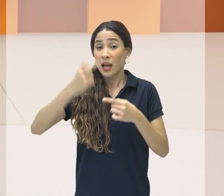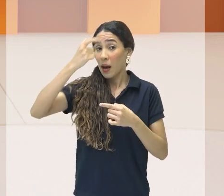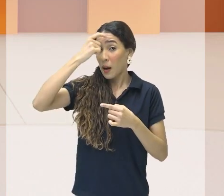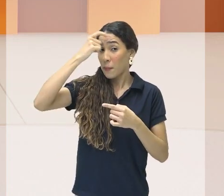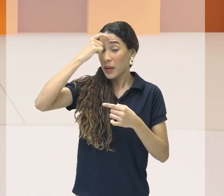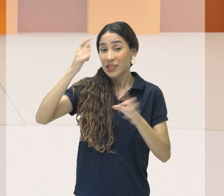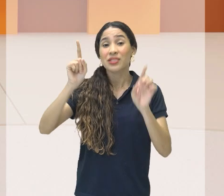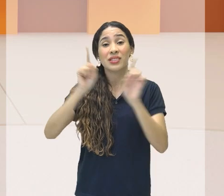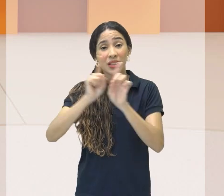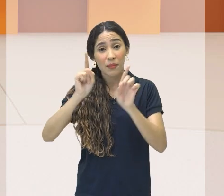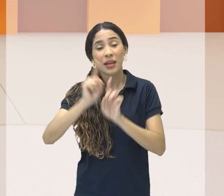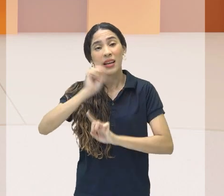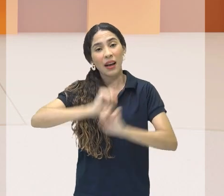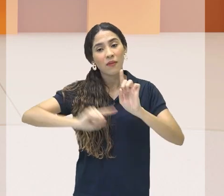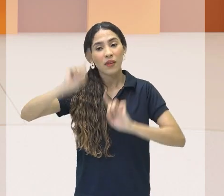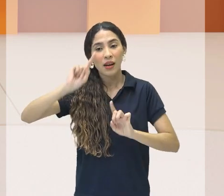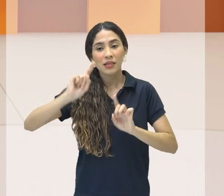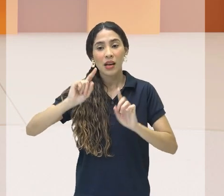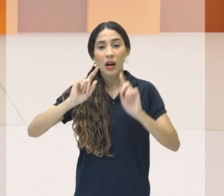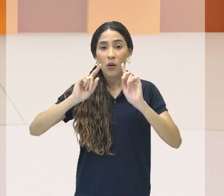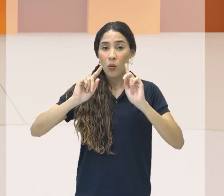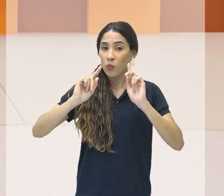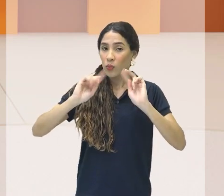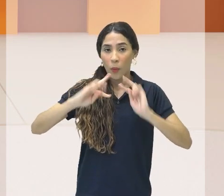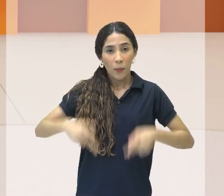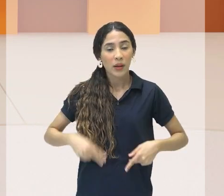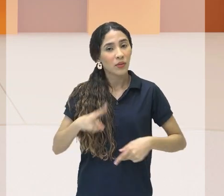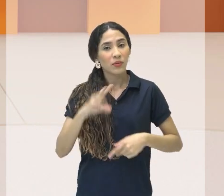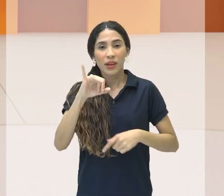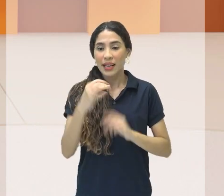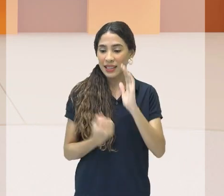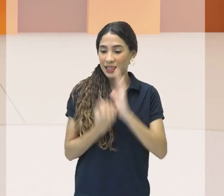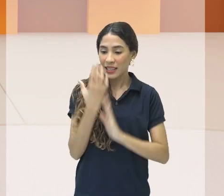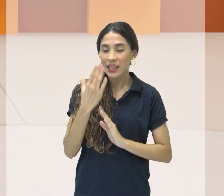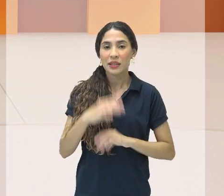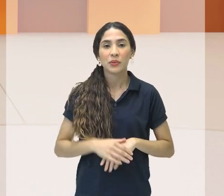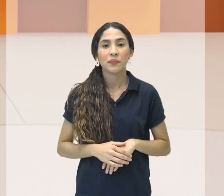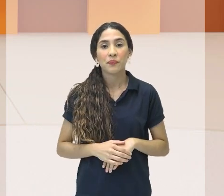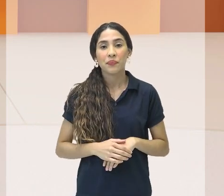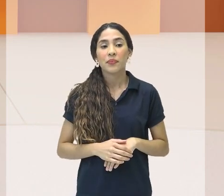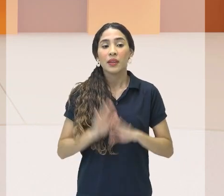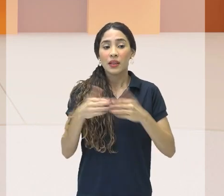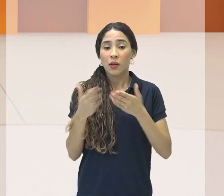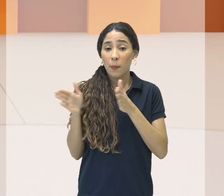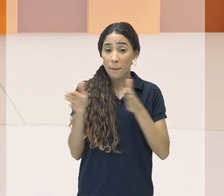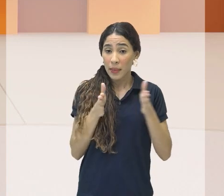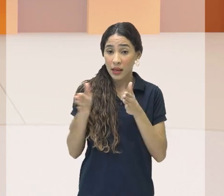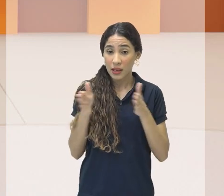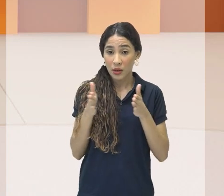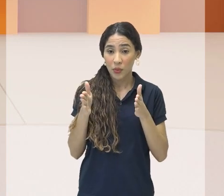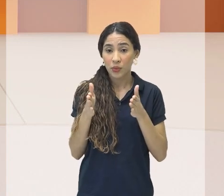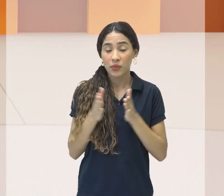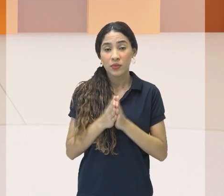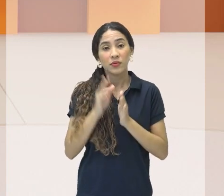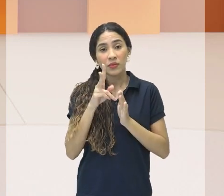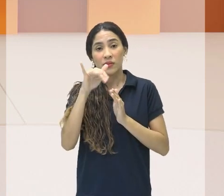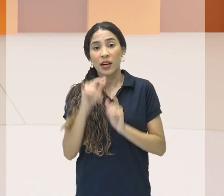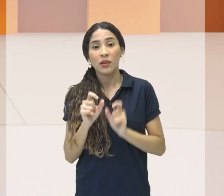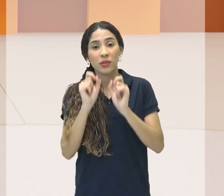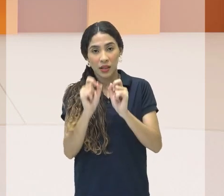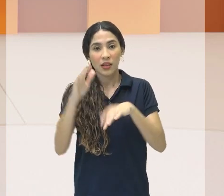humana avança. O ser humano está criando constantemente, né? E conforme o tempo, ele